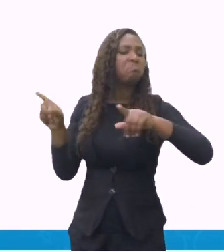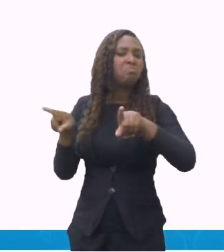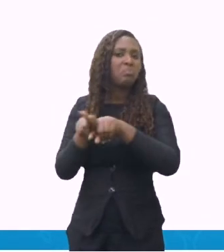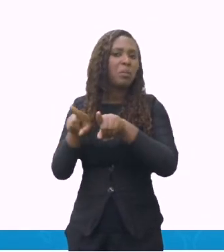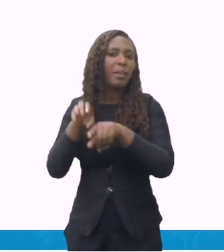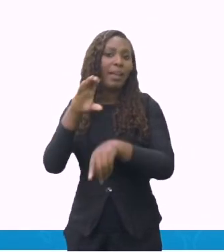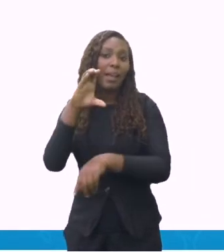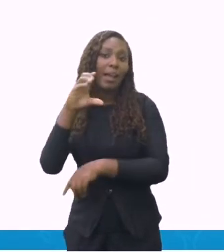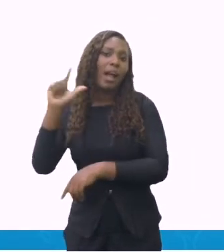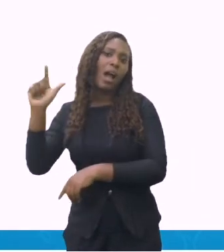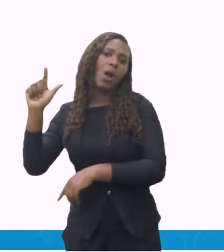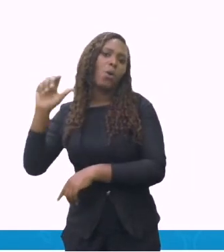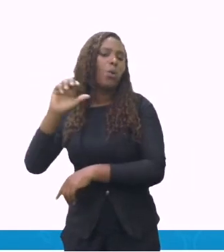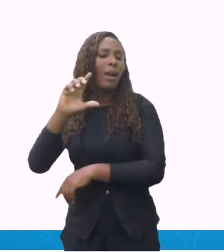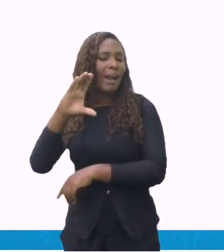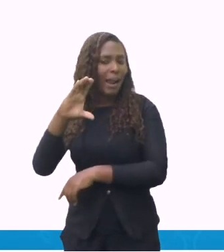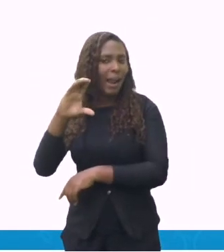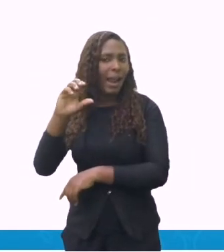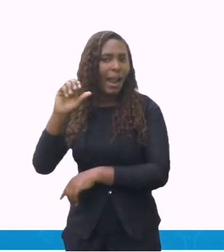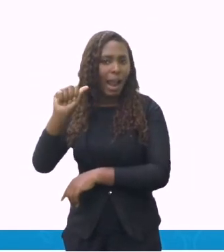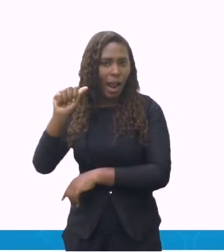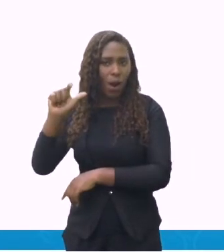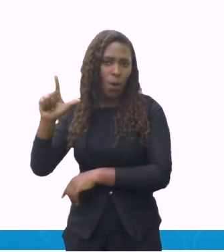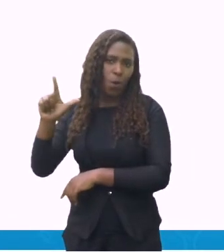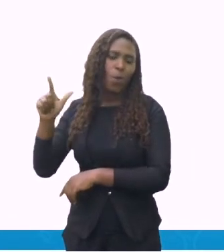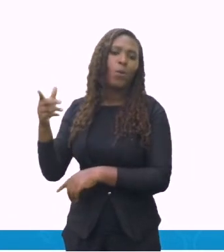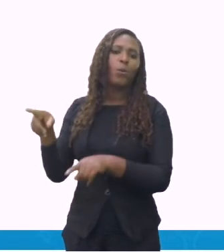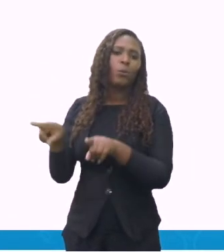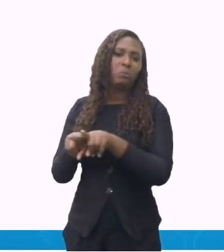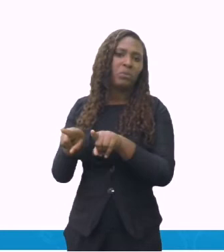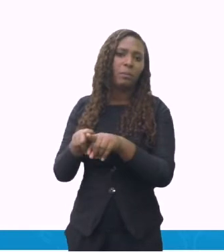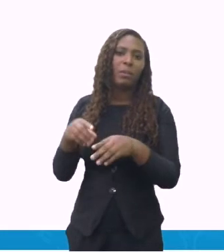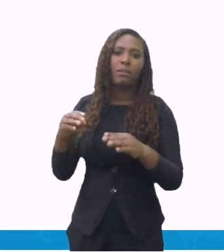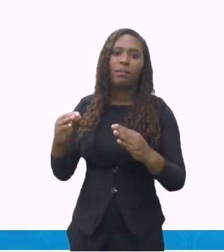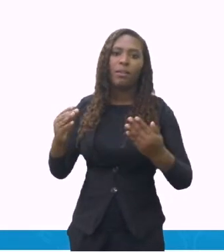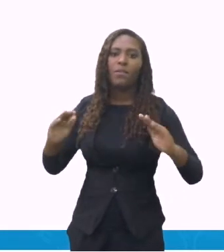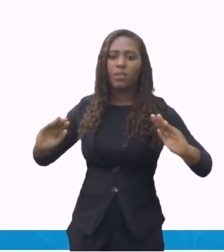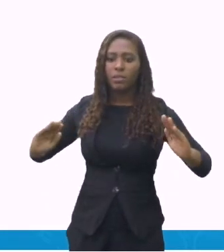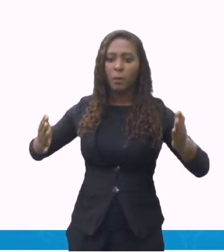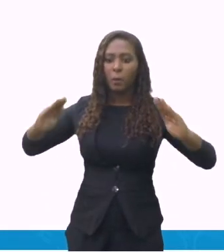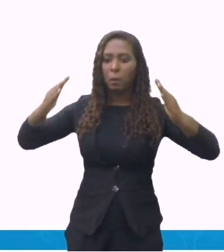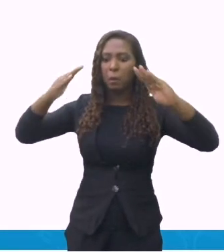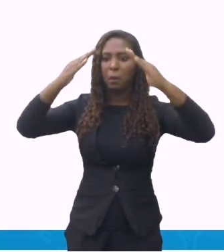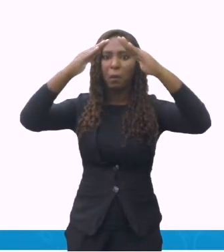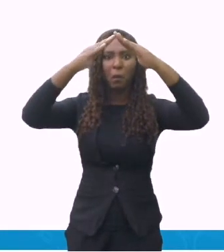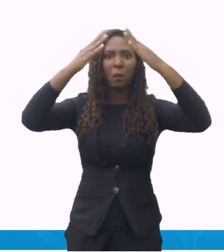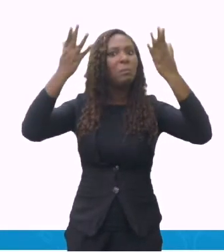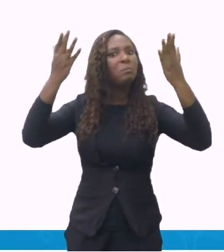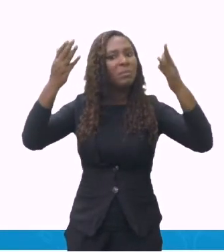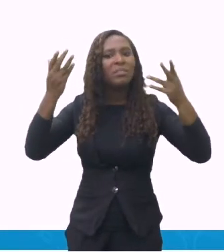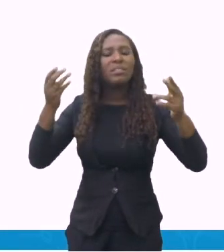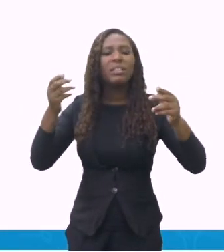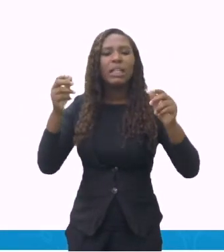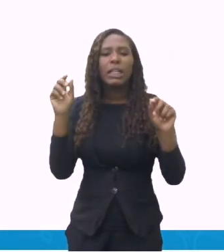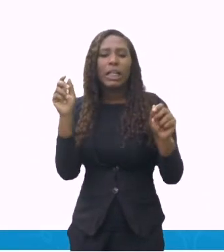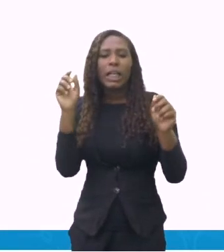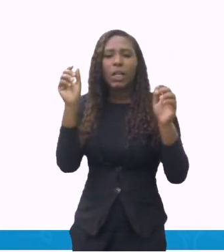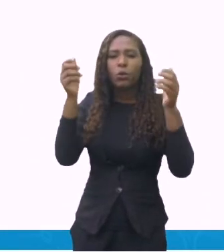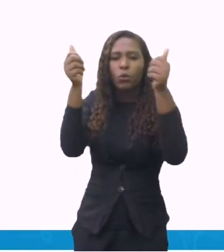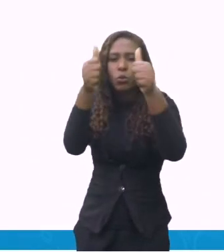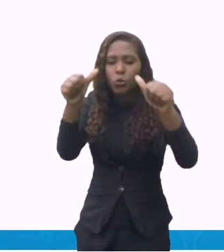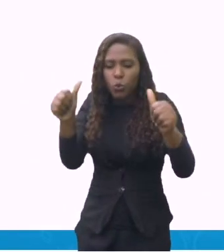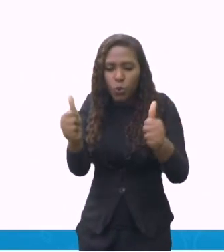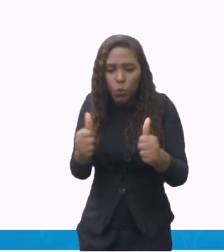monumentos, esculpir monumentos, o arenito, que é uma rocha sedimentar